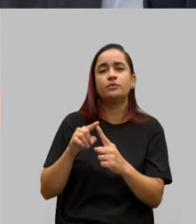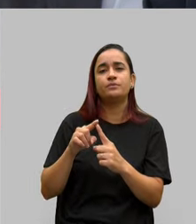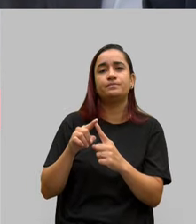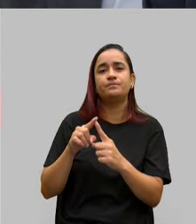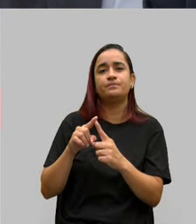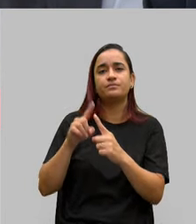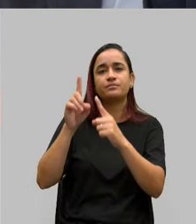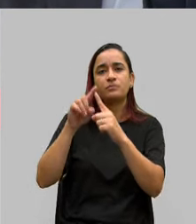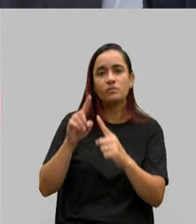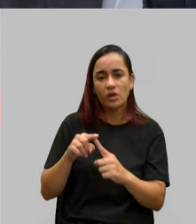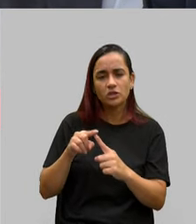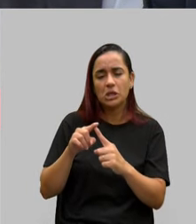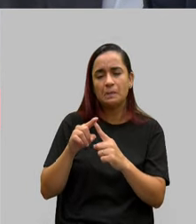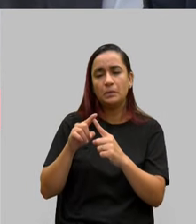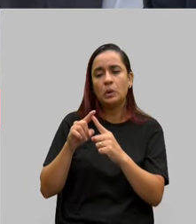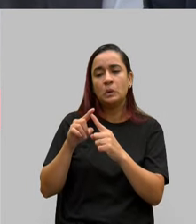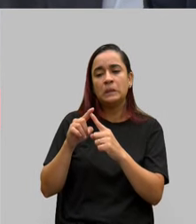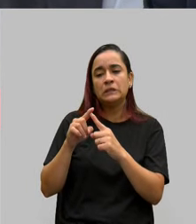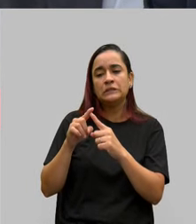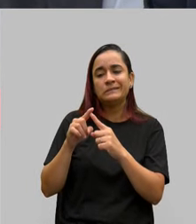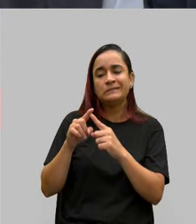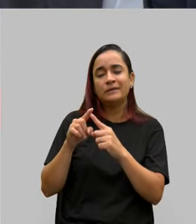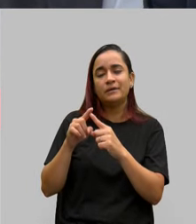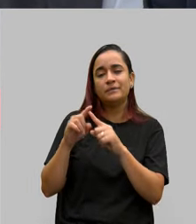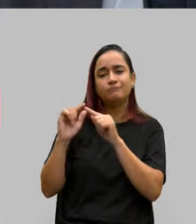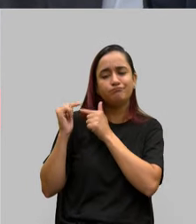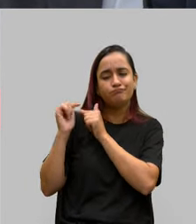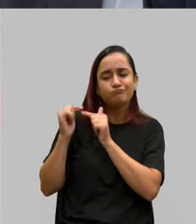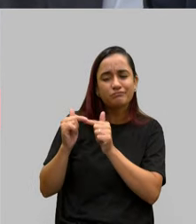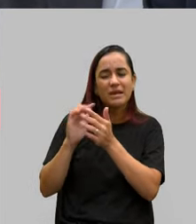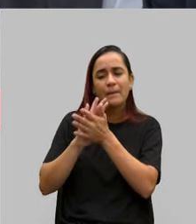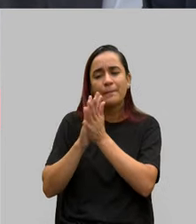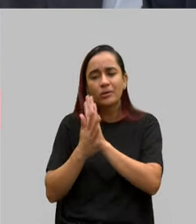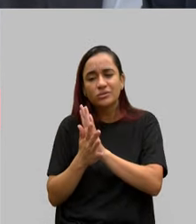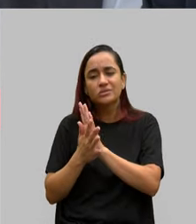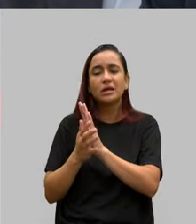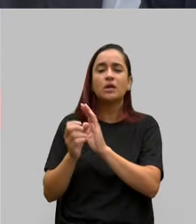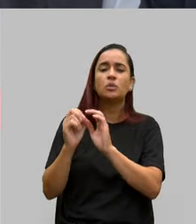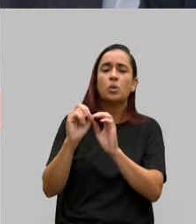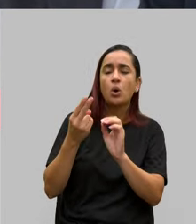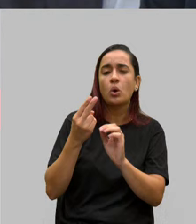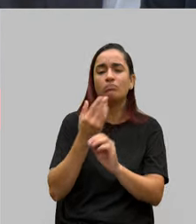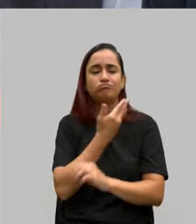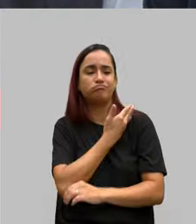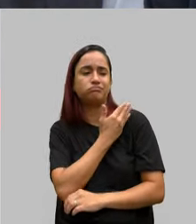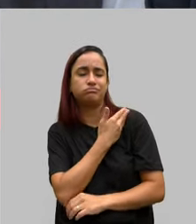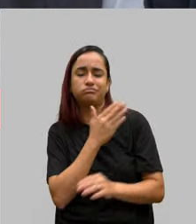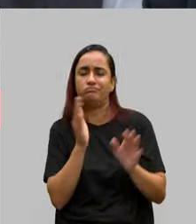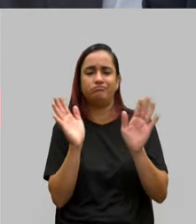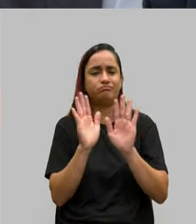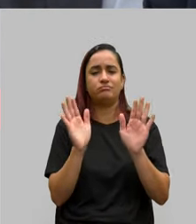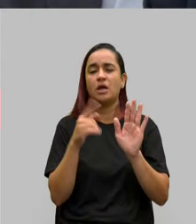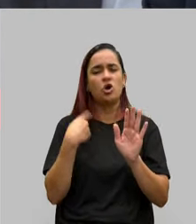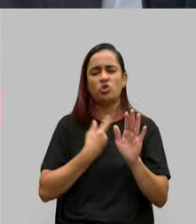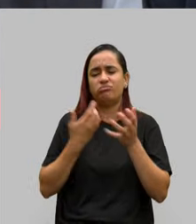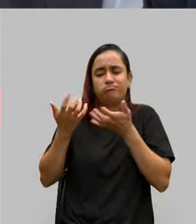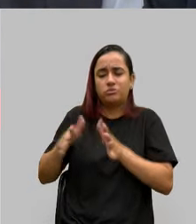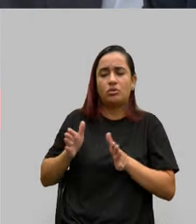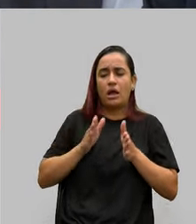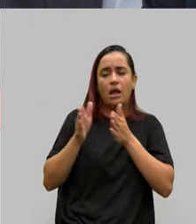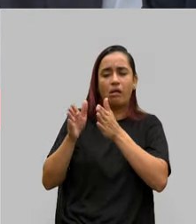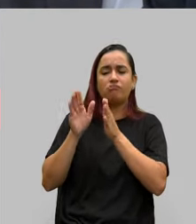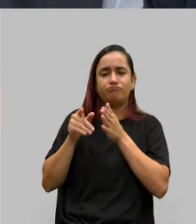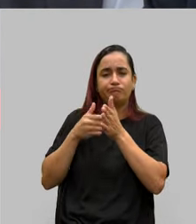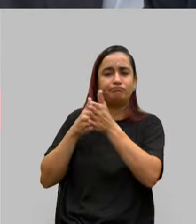amarra né que seja ideológica que seja de preconceito não é não é por aí e acho que a